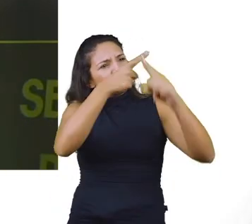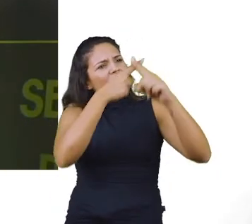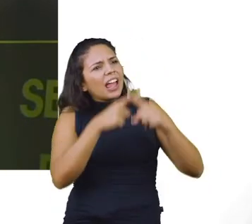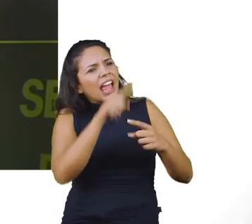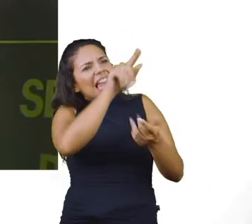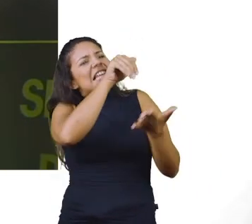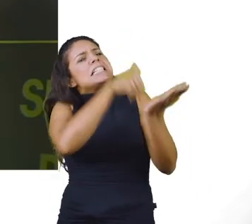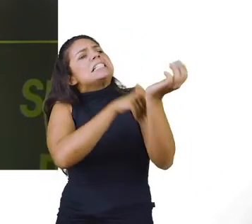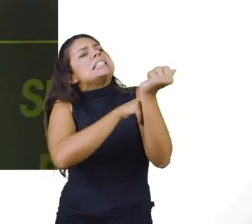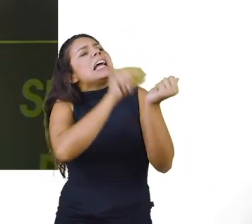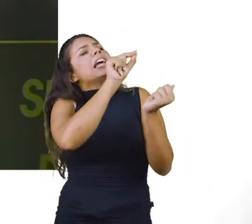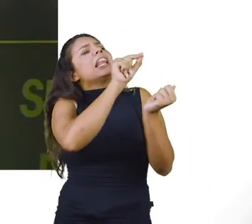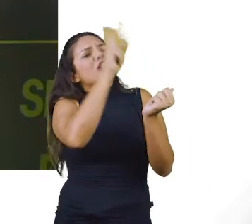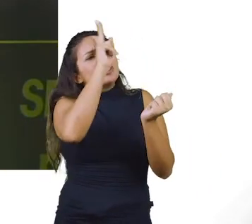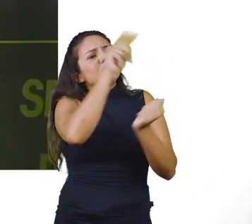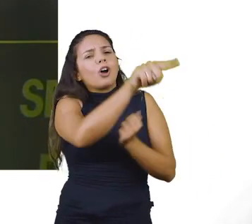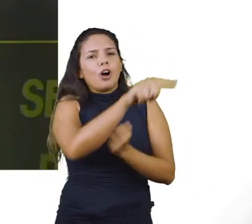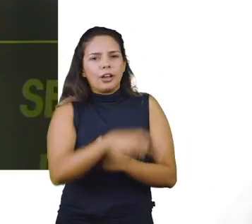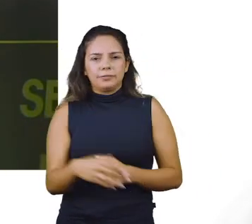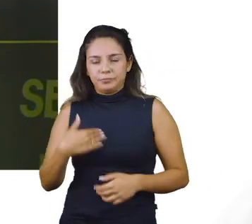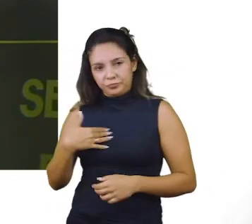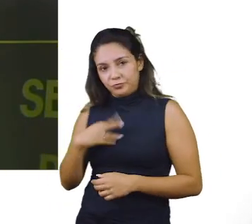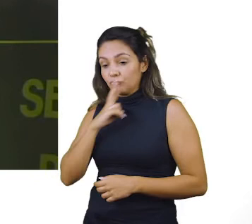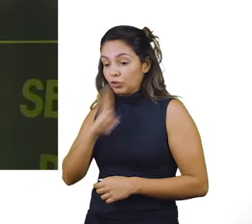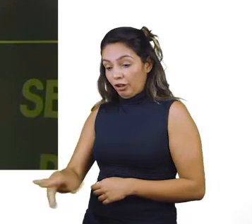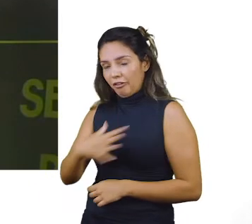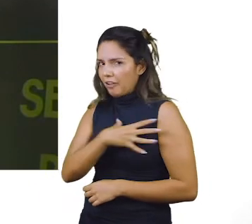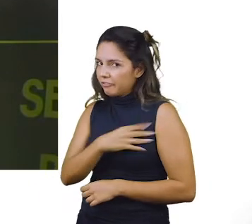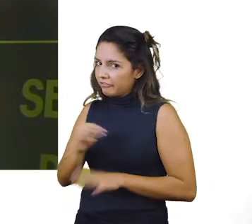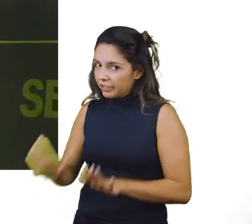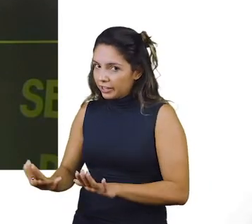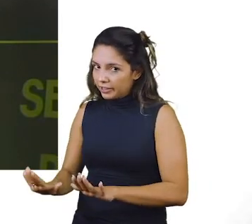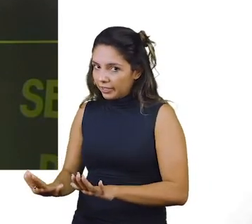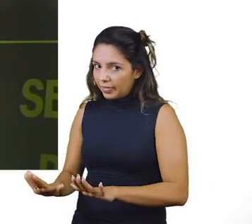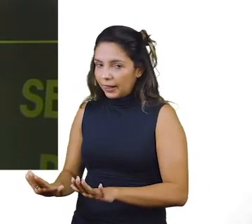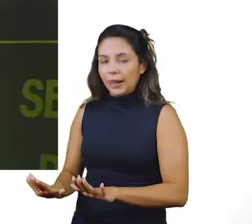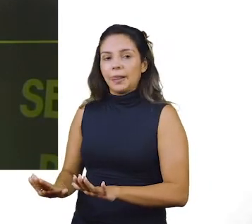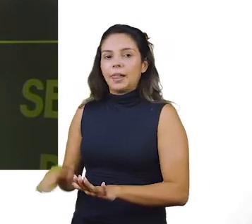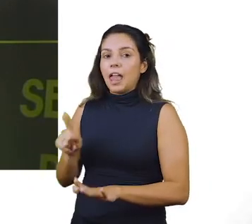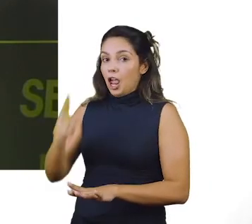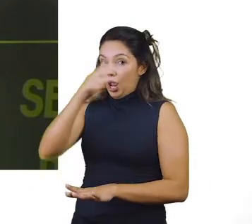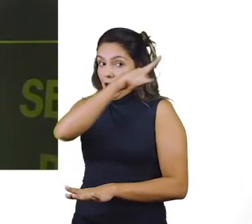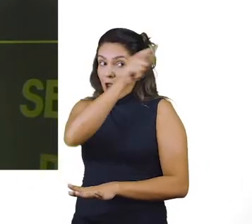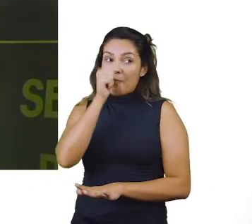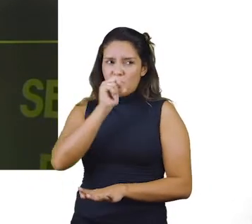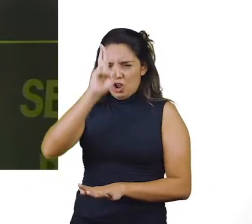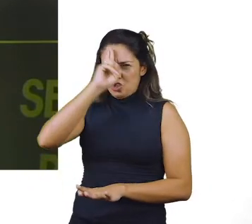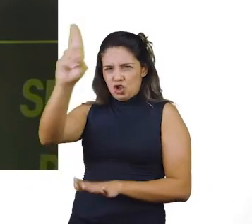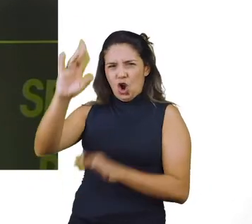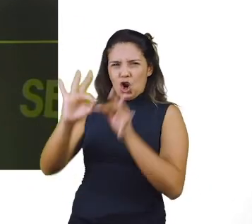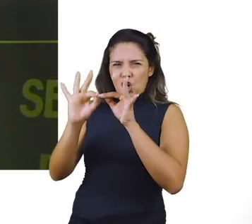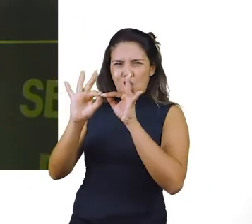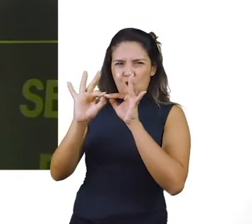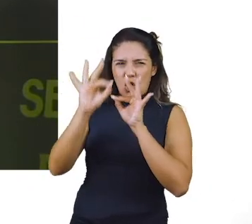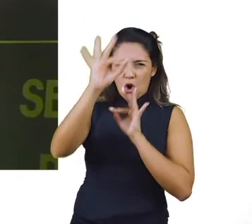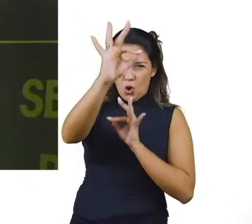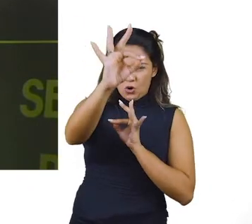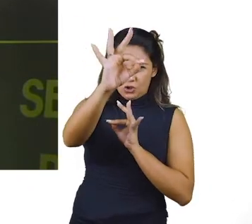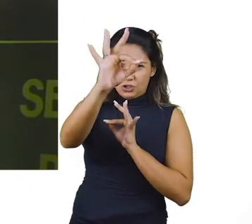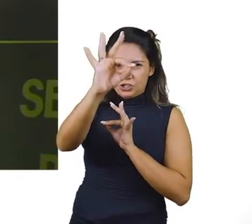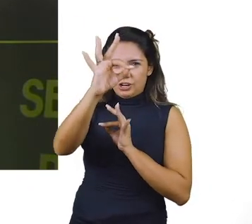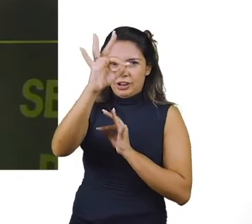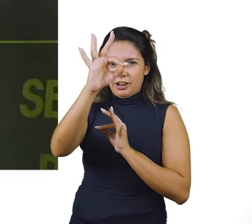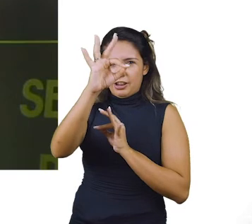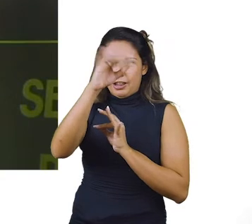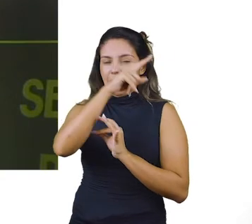segredo. Minhas filhas, escutai, palavras de minha boca. Era uma dona de longe, vosso pai a namorou-se,